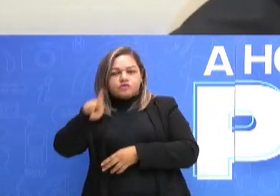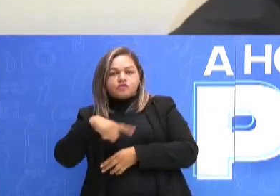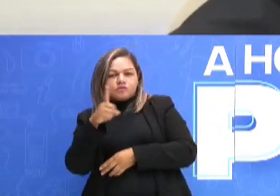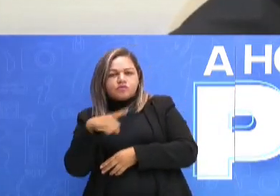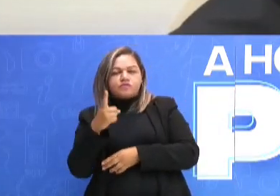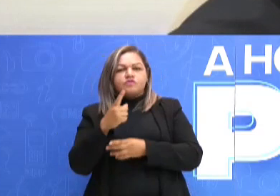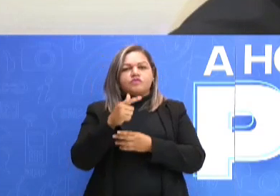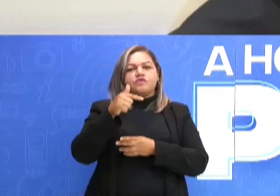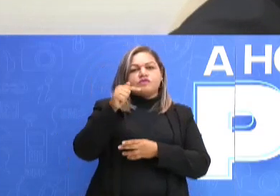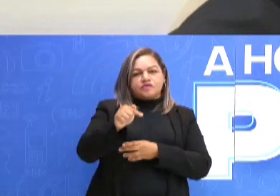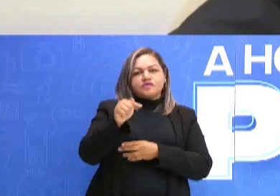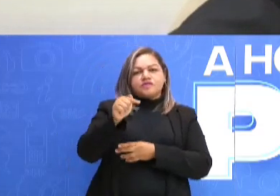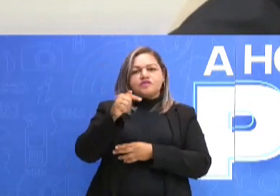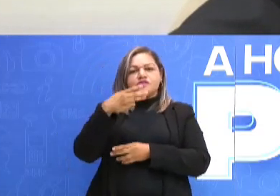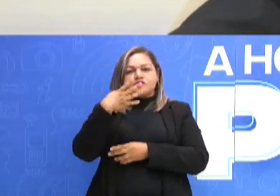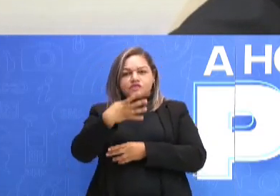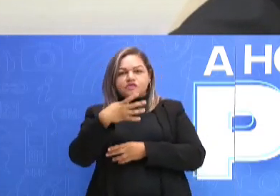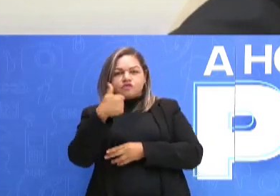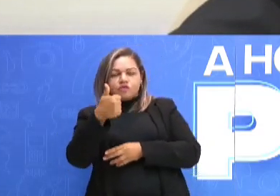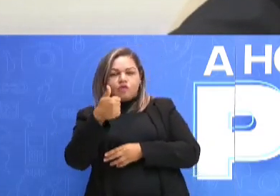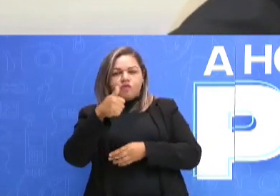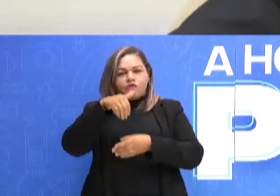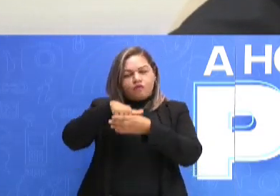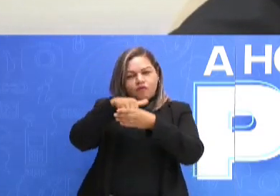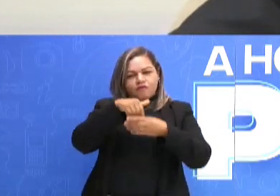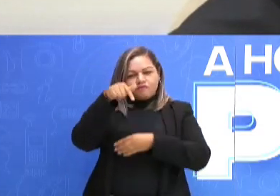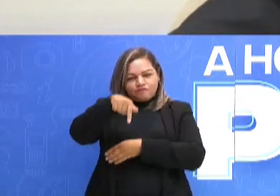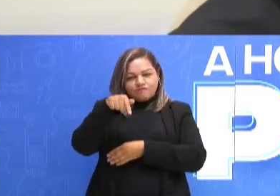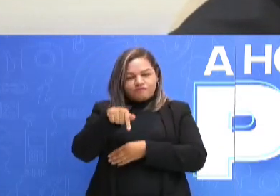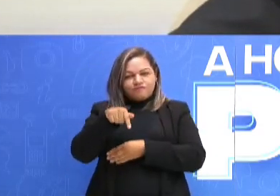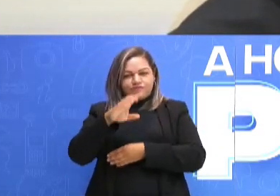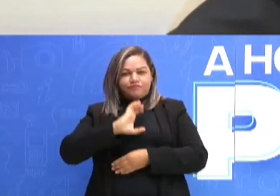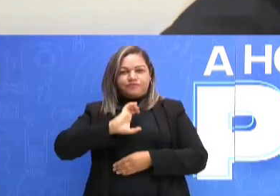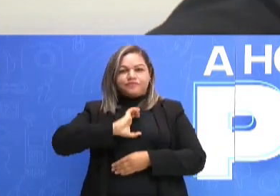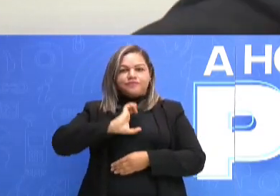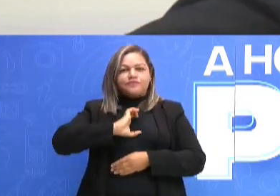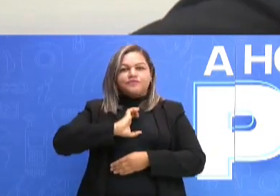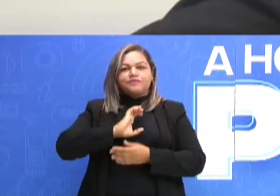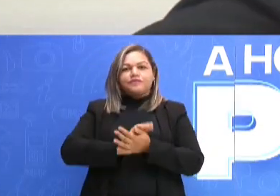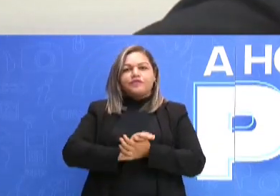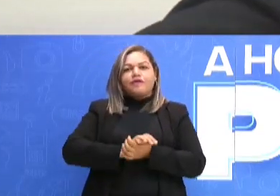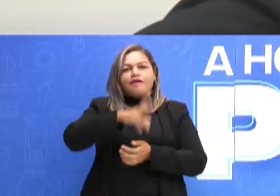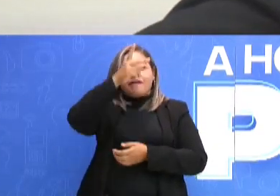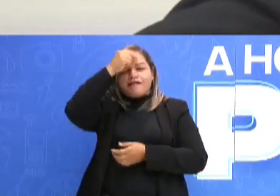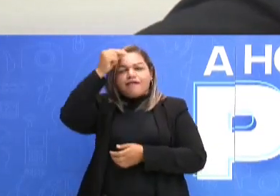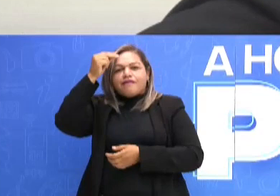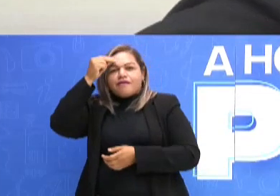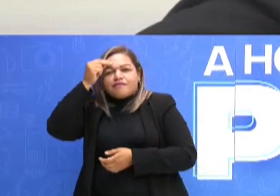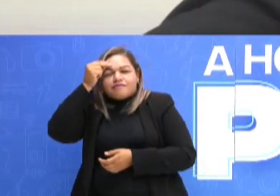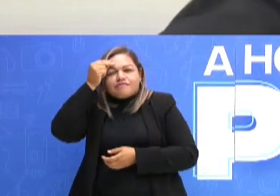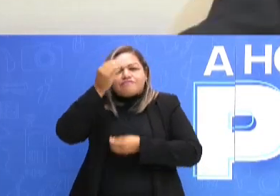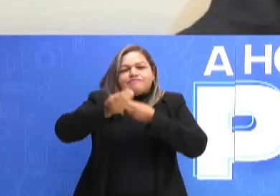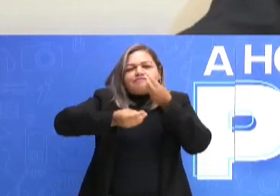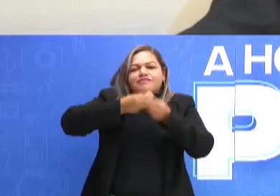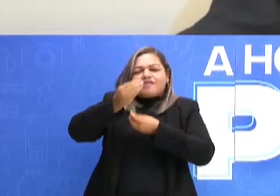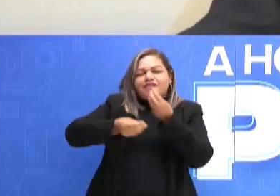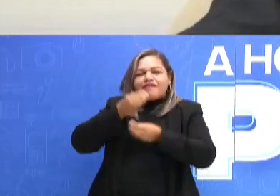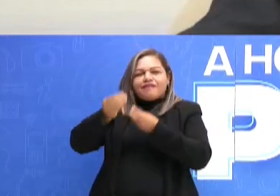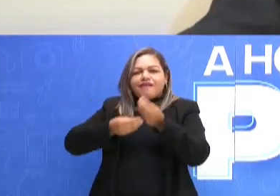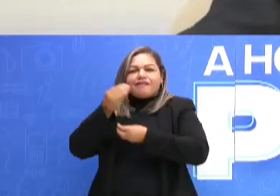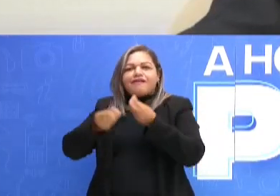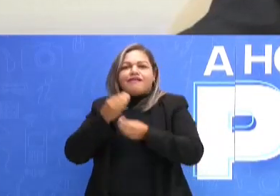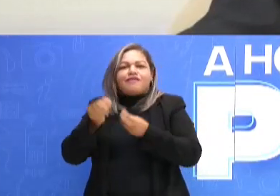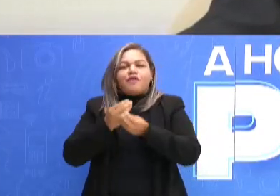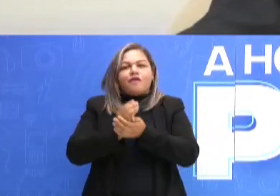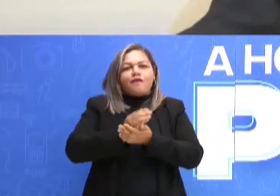51.741 votos aqui em Caxias. E, prefeito, como é ser o portador dessa confiança aí dada